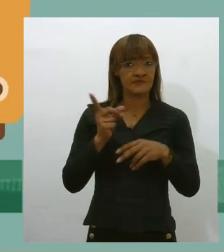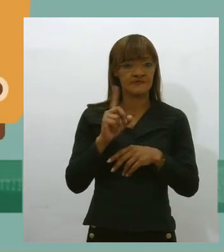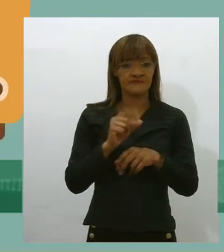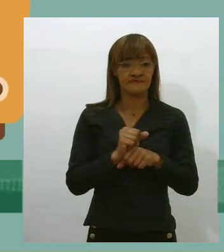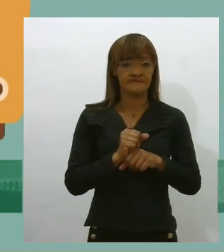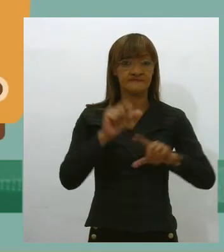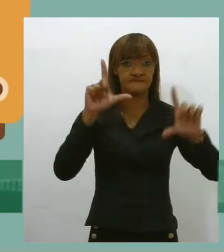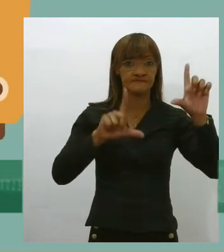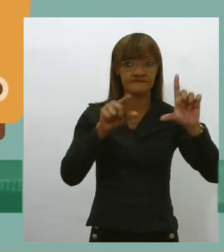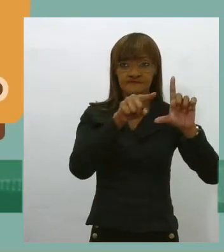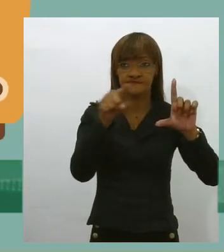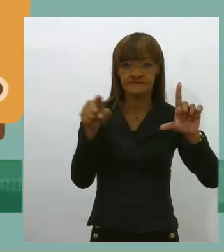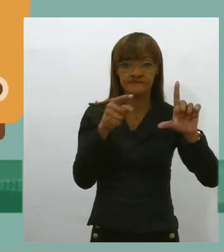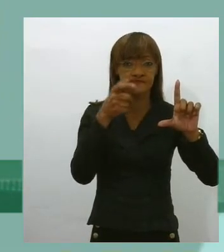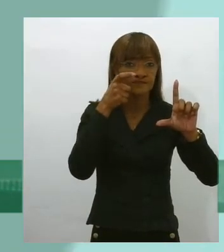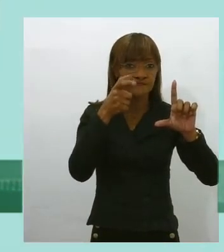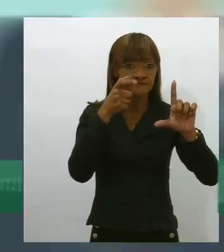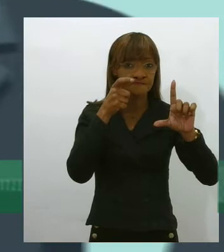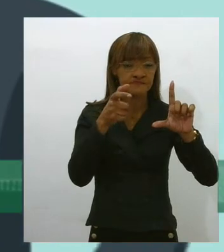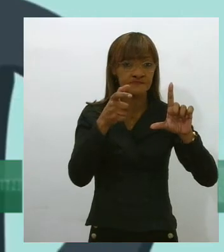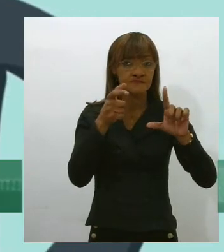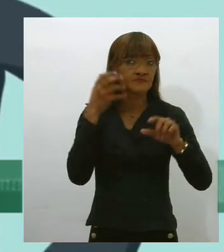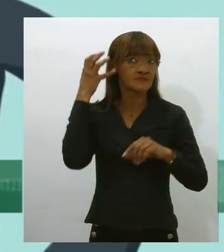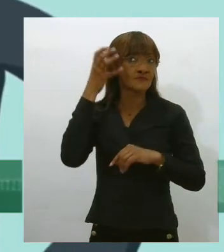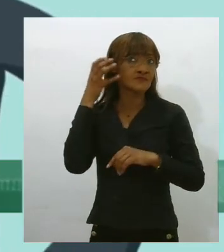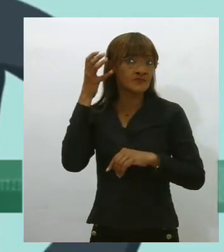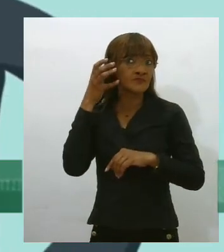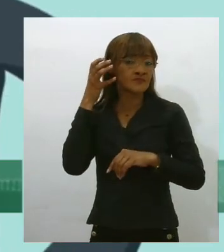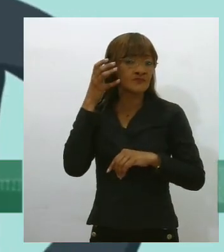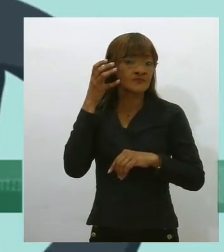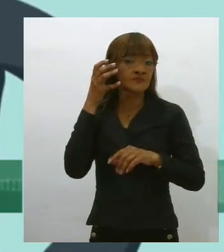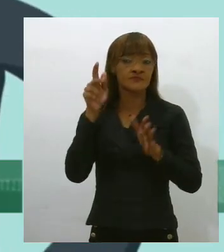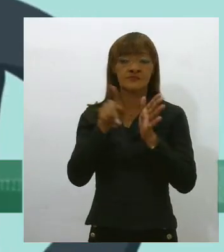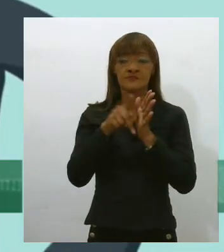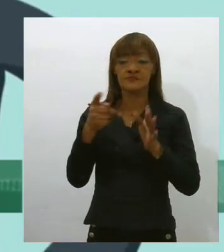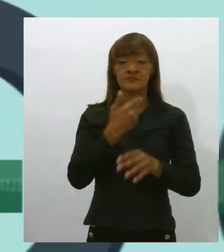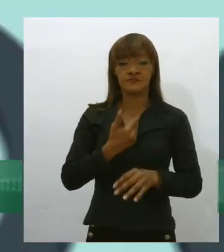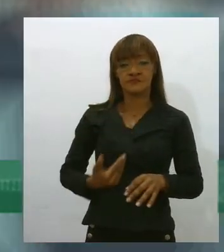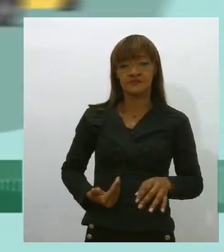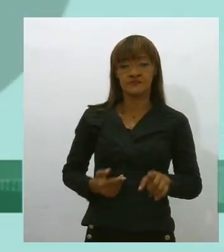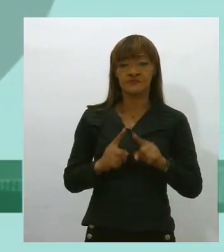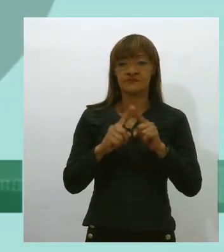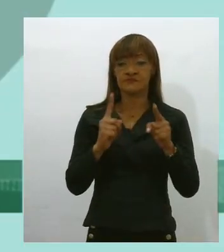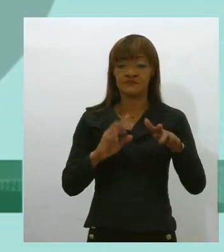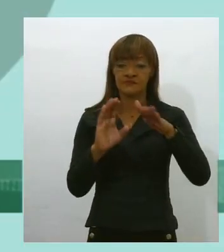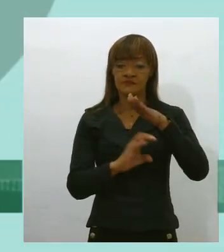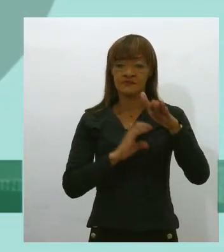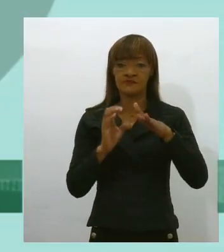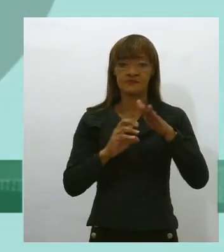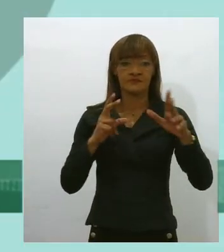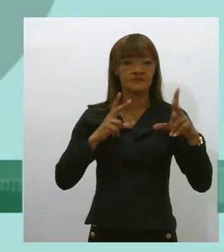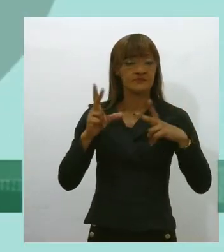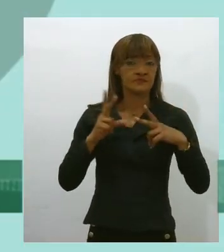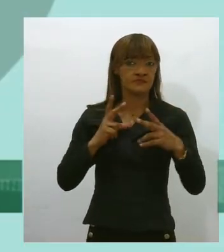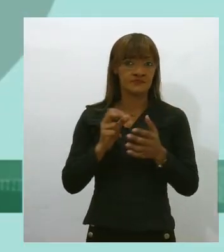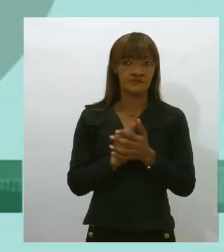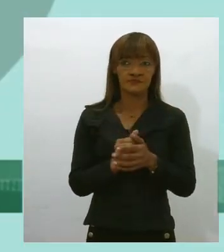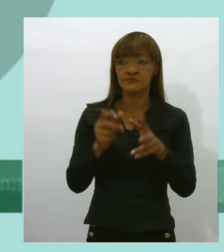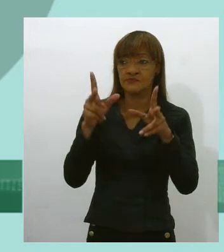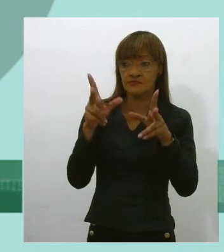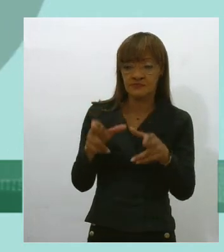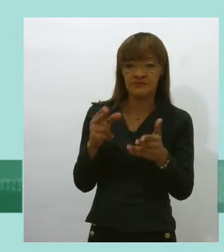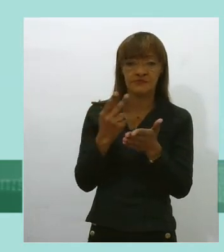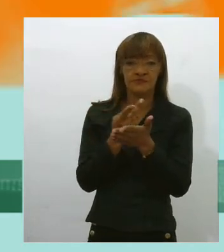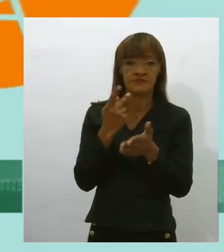você assistir e o rádio que você escuta são serviços públicos só que prestados por empresas privadas do mesmo jeito que acontece o com